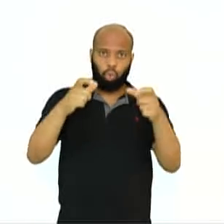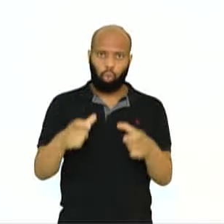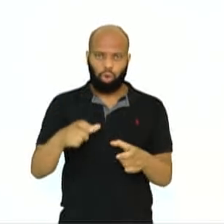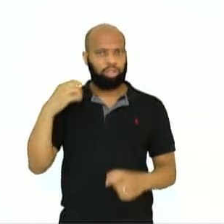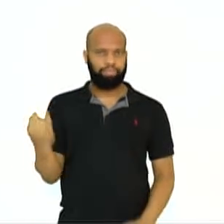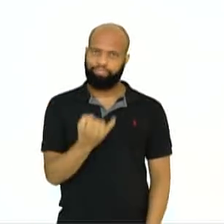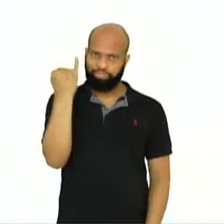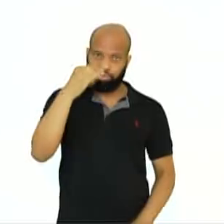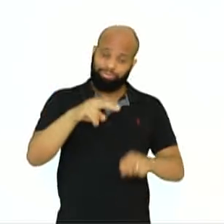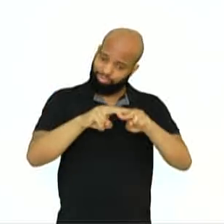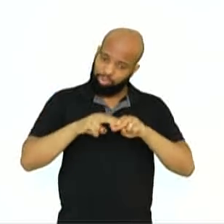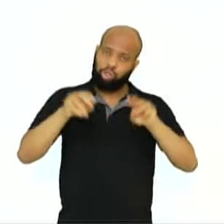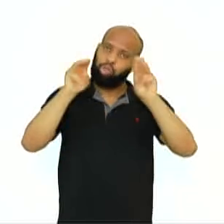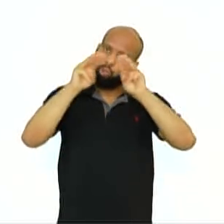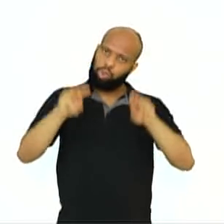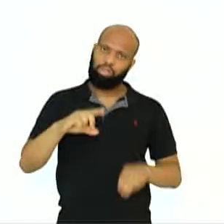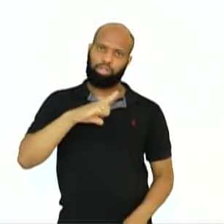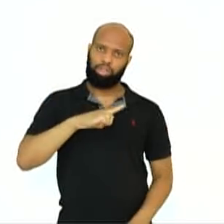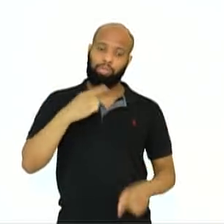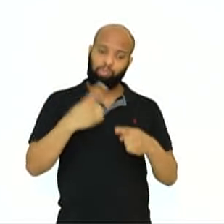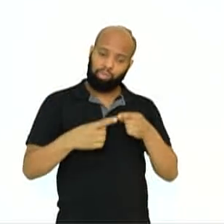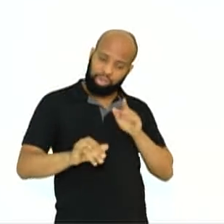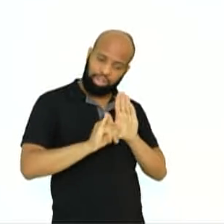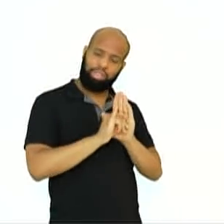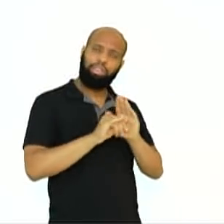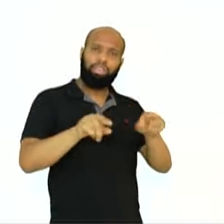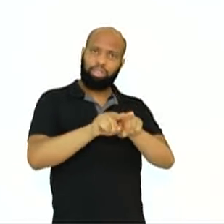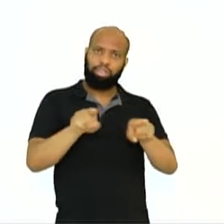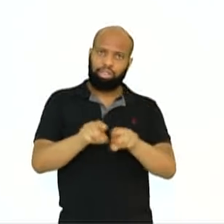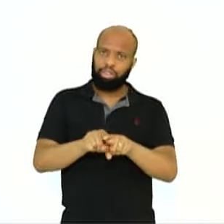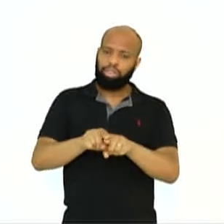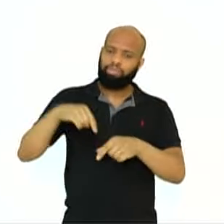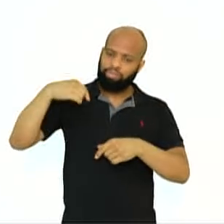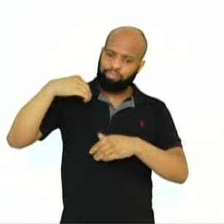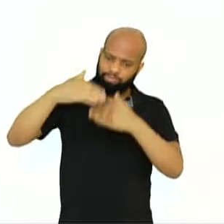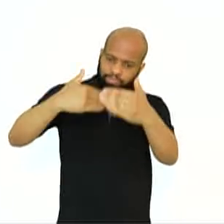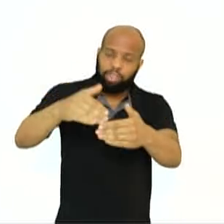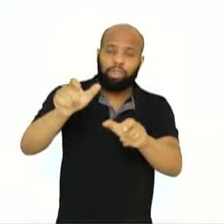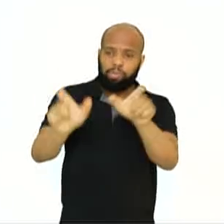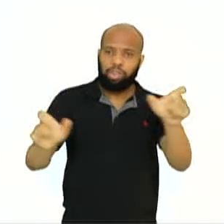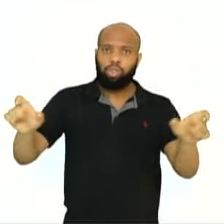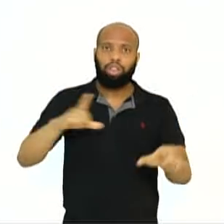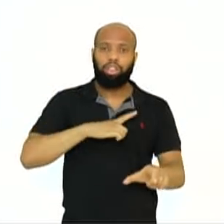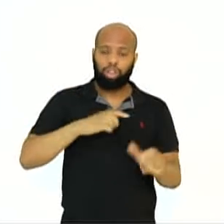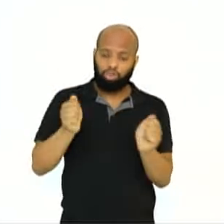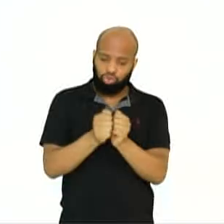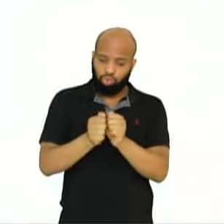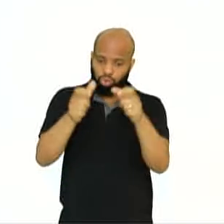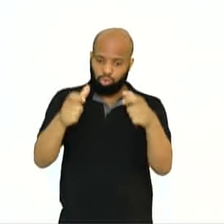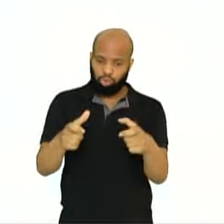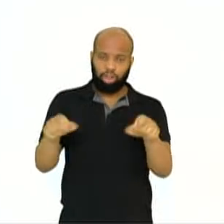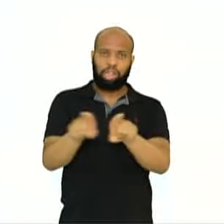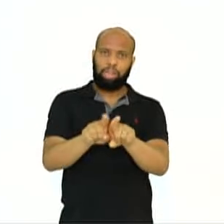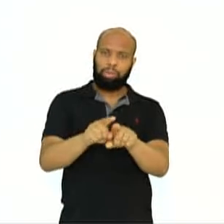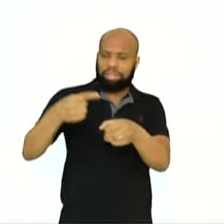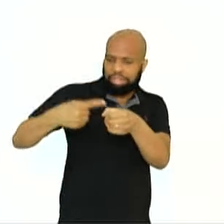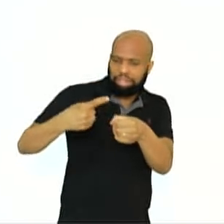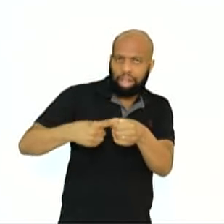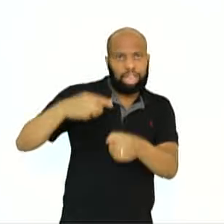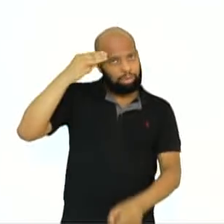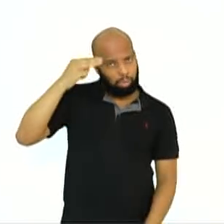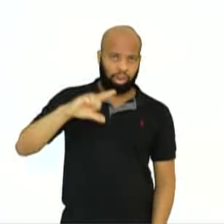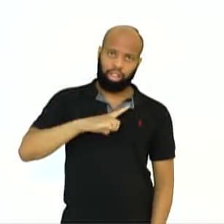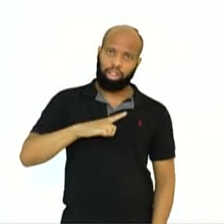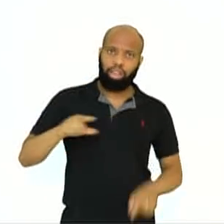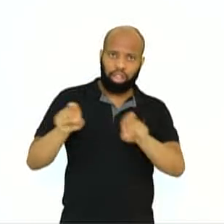Isso é muito importante para criar a identidade, inclusive, das pessoas com o seu lugar, com a sua cidade,